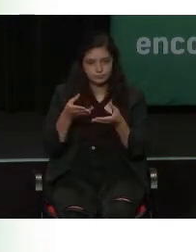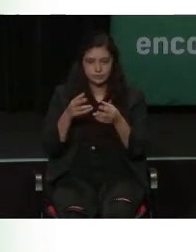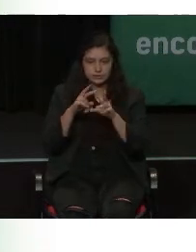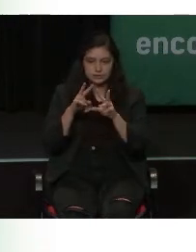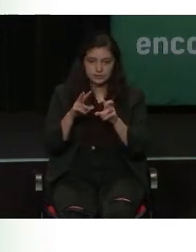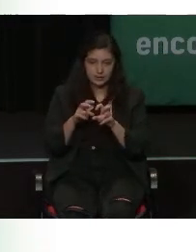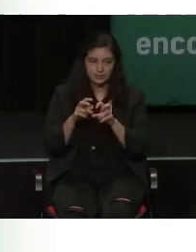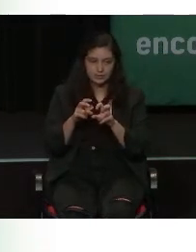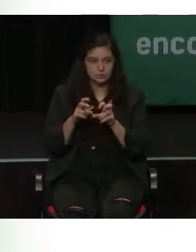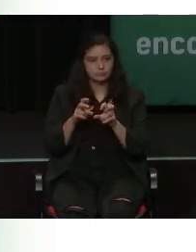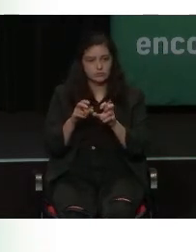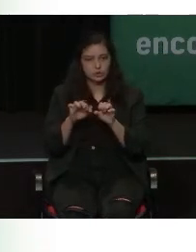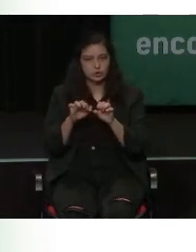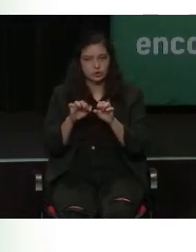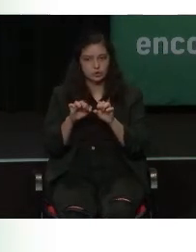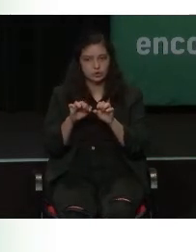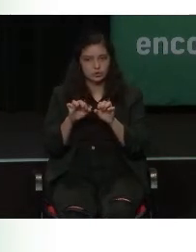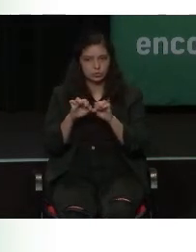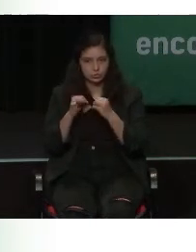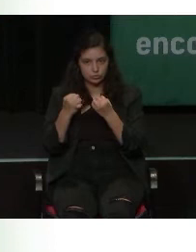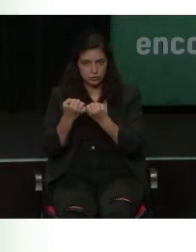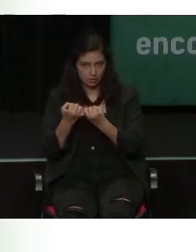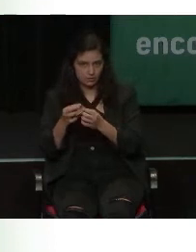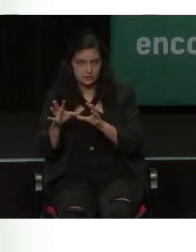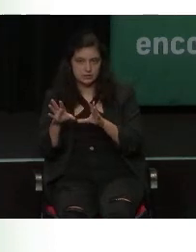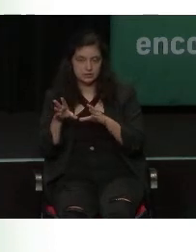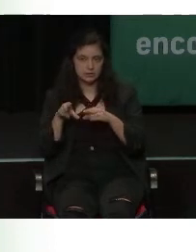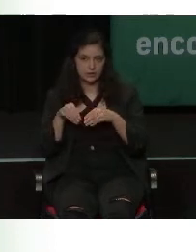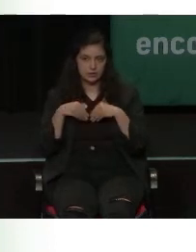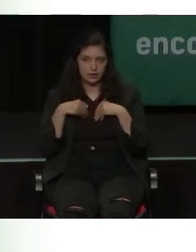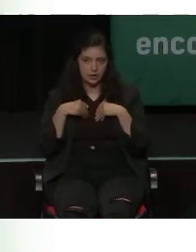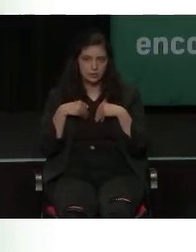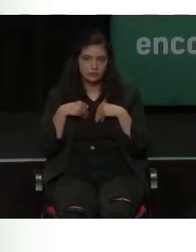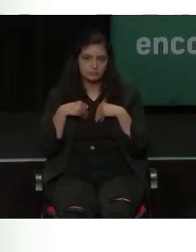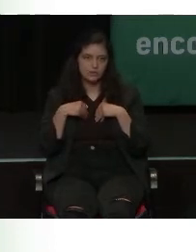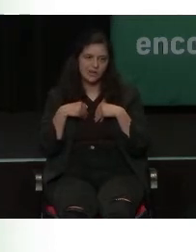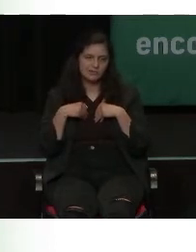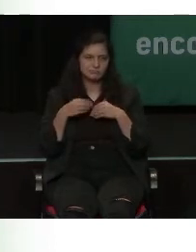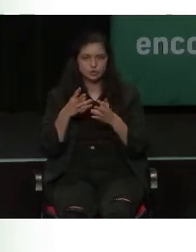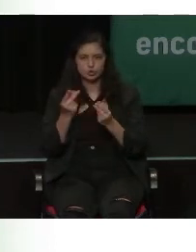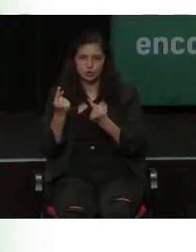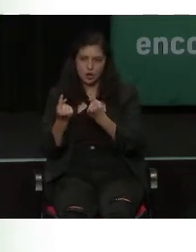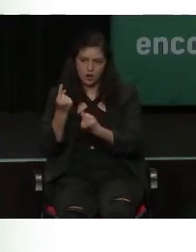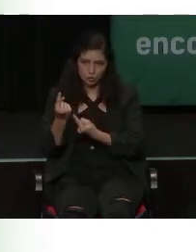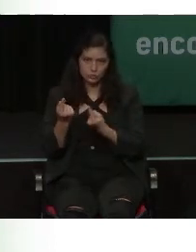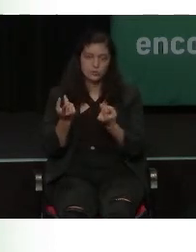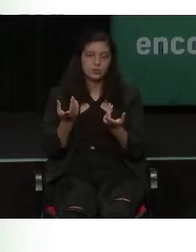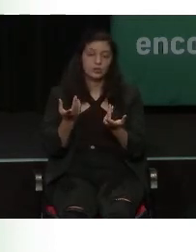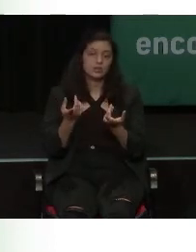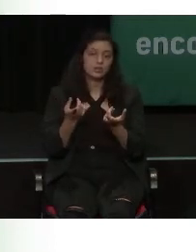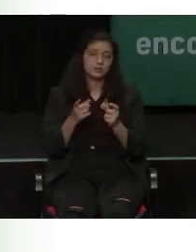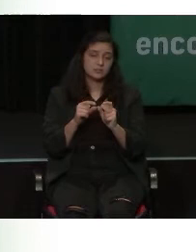questões da aceitação pela sociedade de certos tipos de soluções e também sempre muito